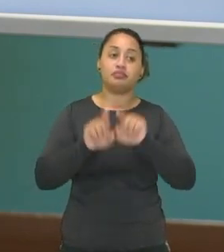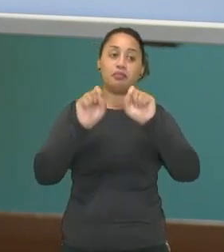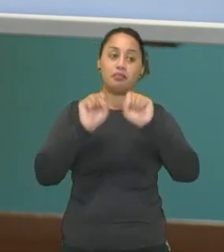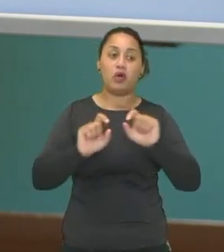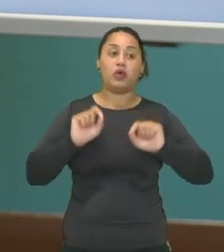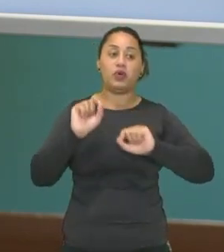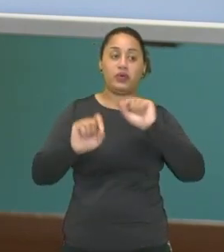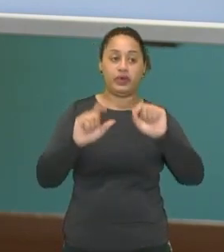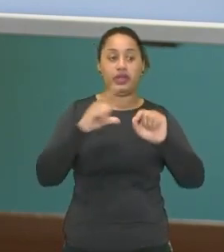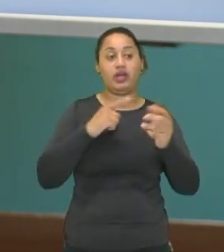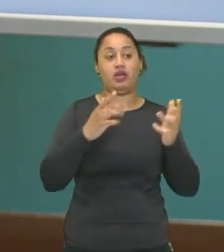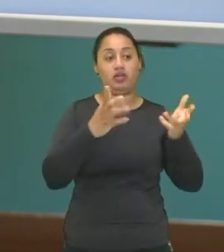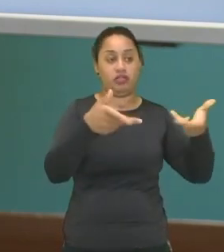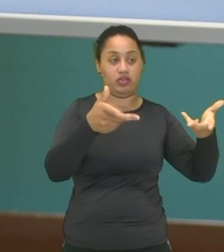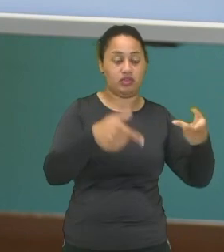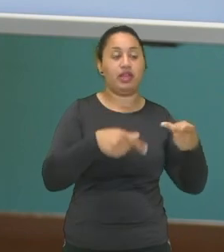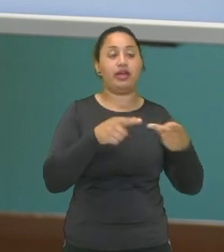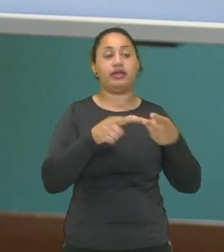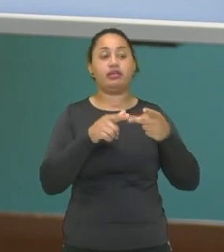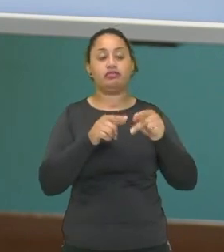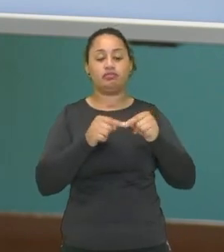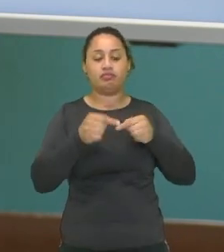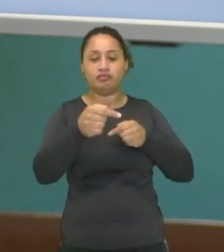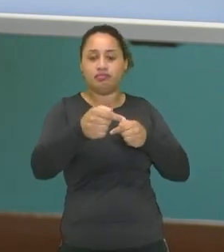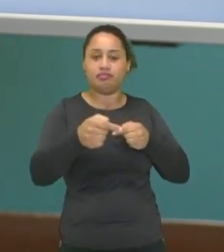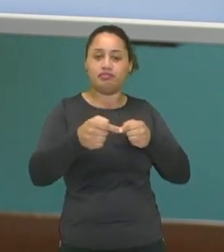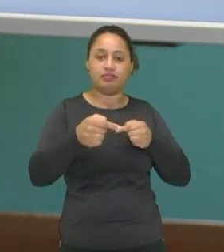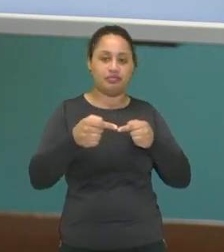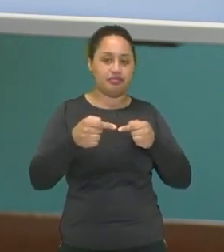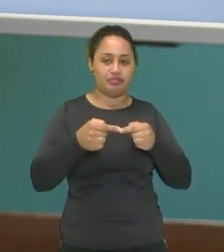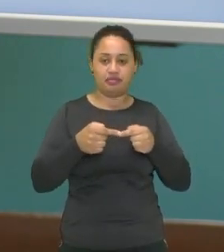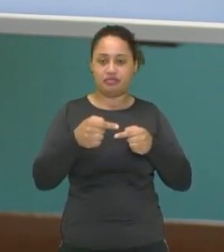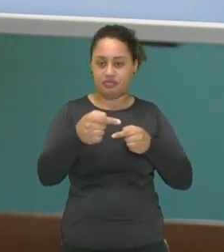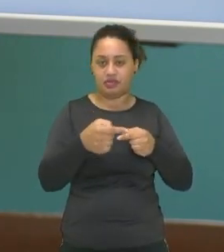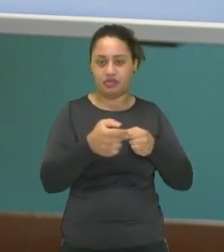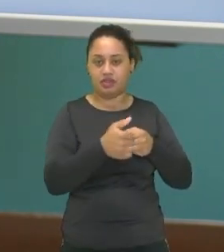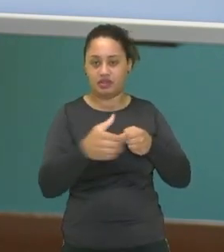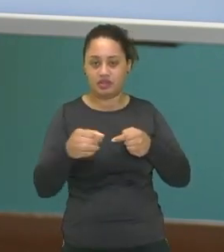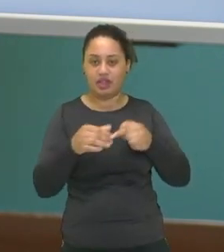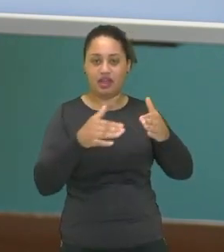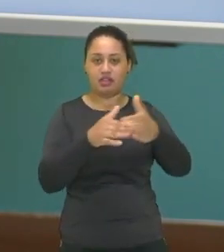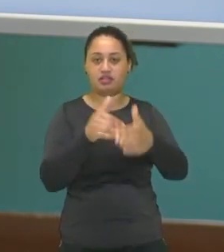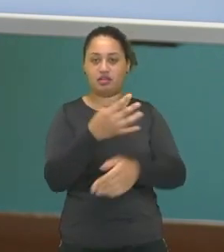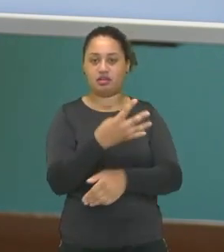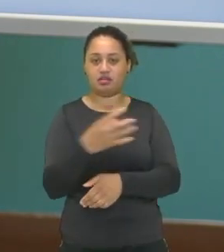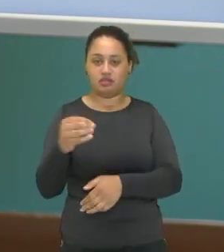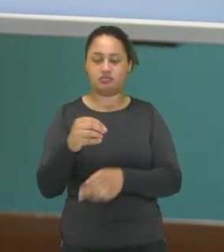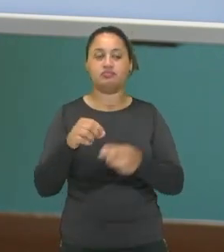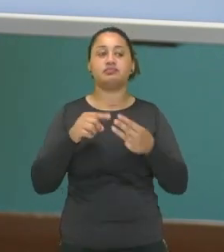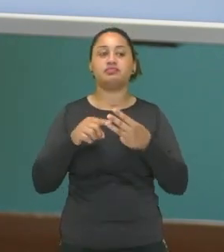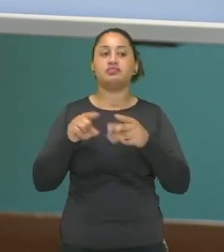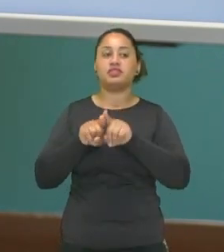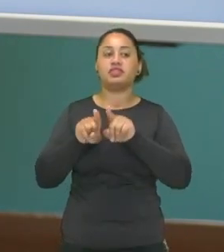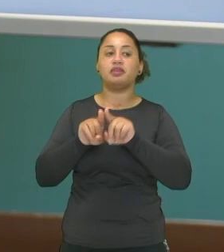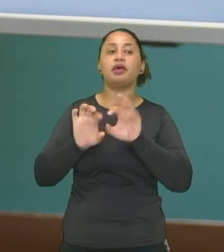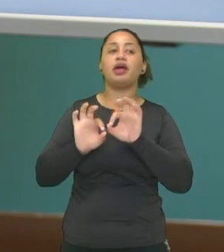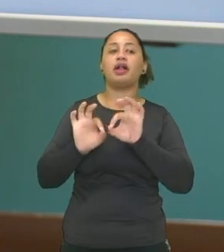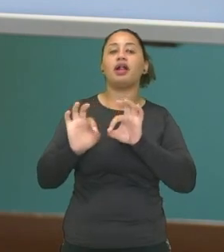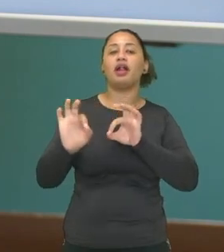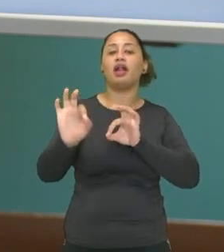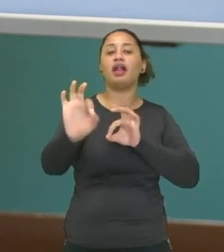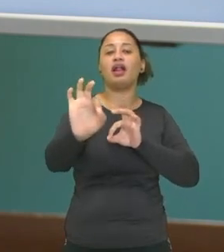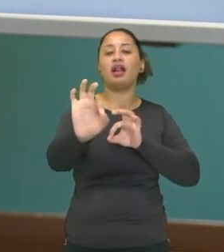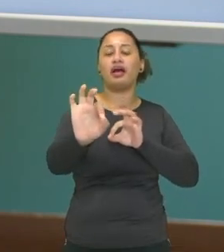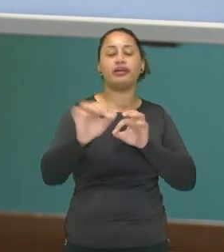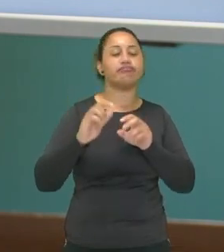como de velocidade, corridas curtas de 100 a 400 metros, e corridas de fundo, que são aquelas